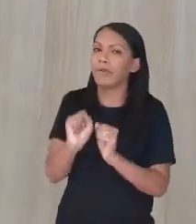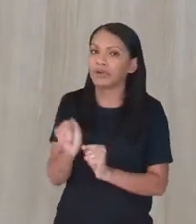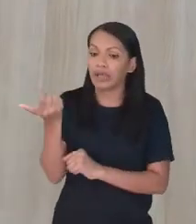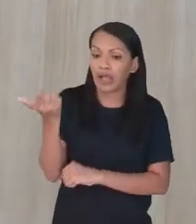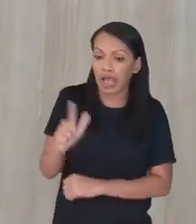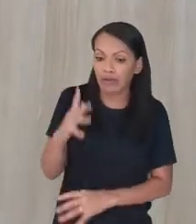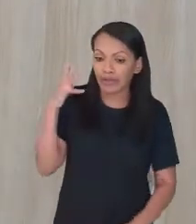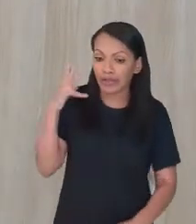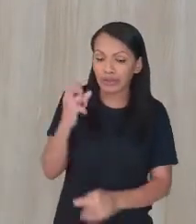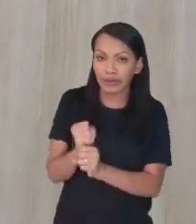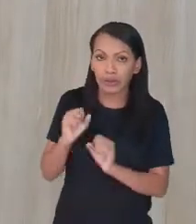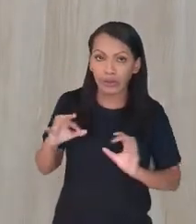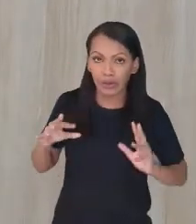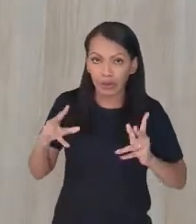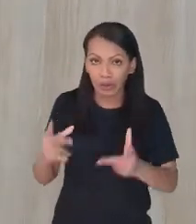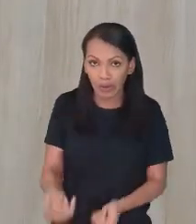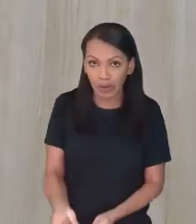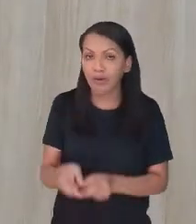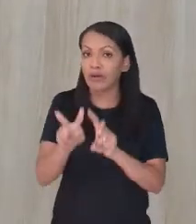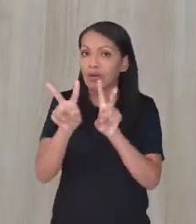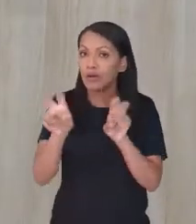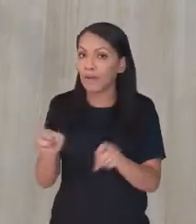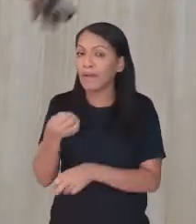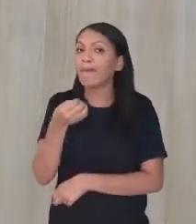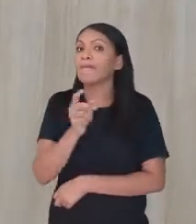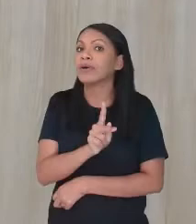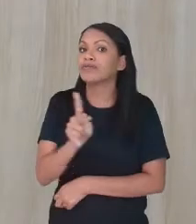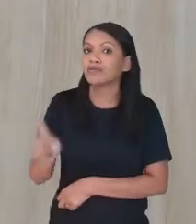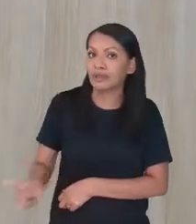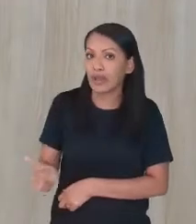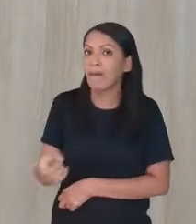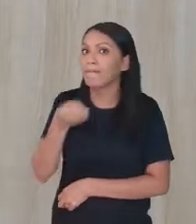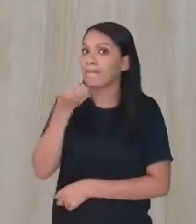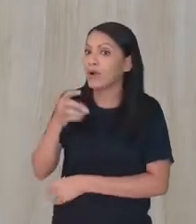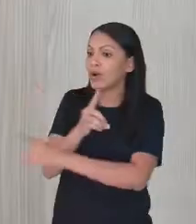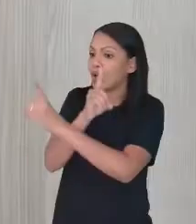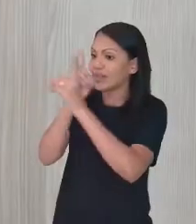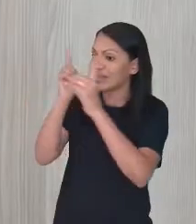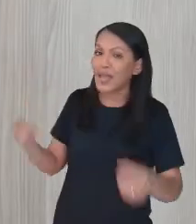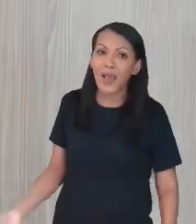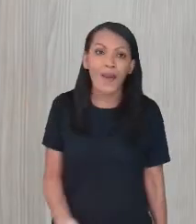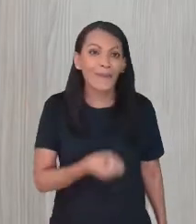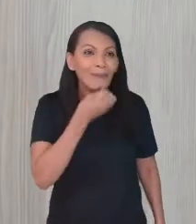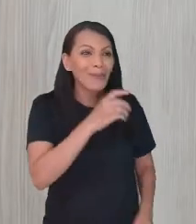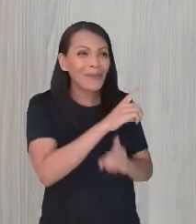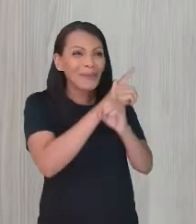assuntos. Belezinha? Professora Tânia, muito bom dia. Dê bom dia para o pessoal.